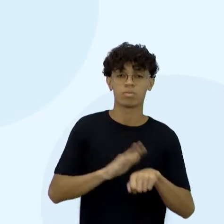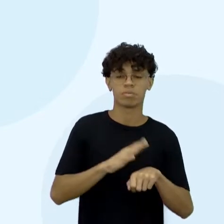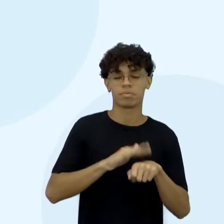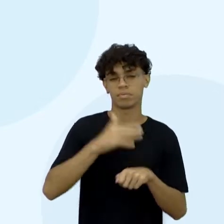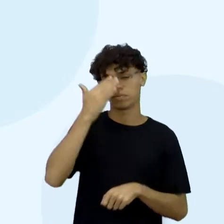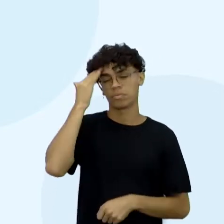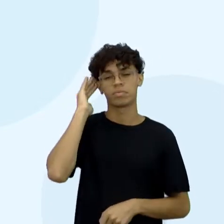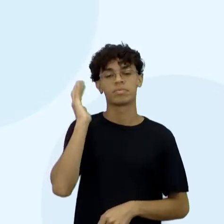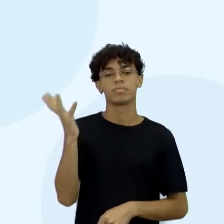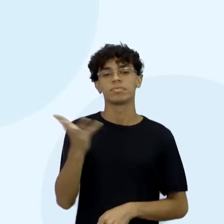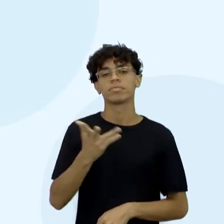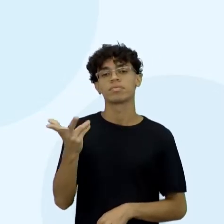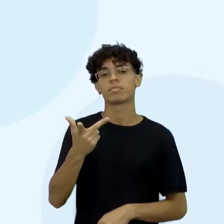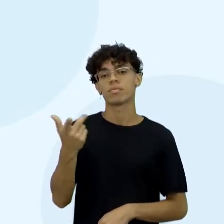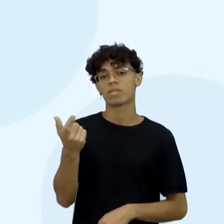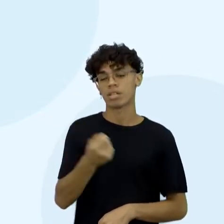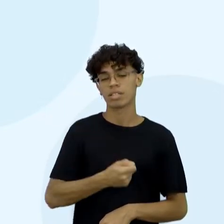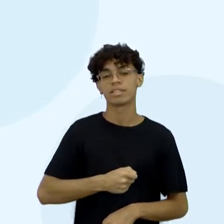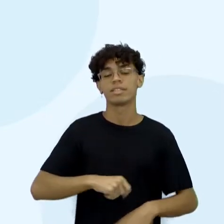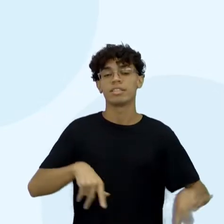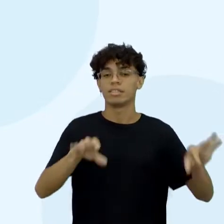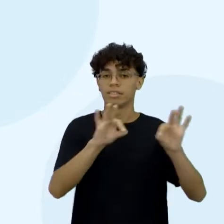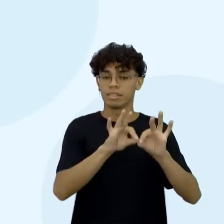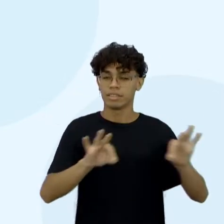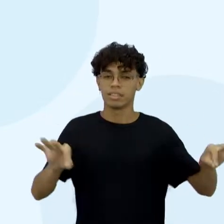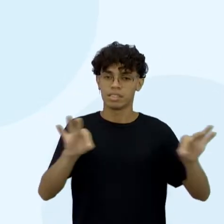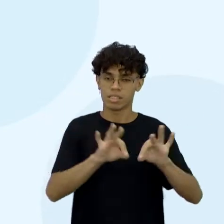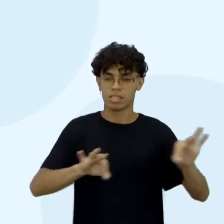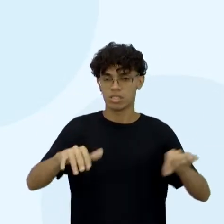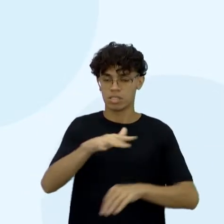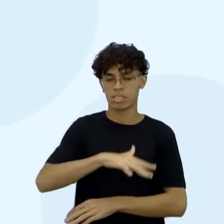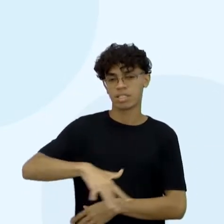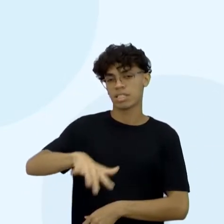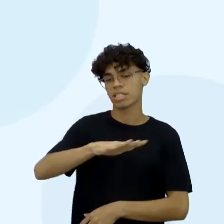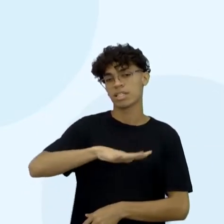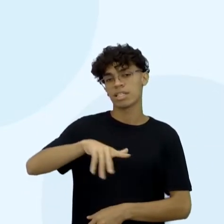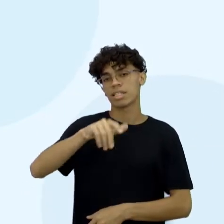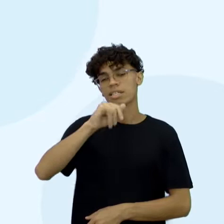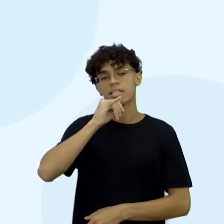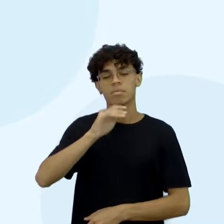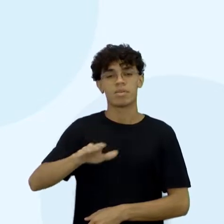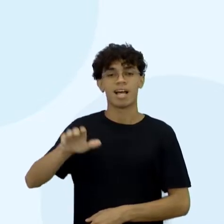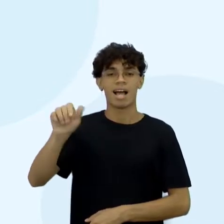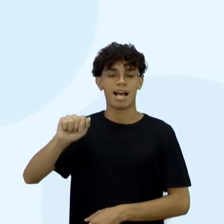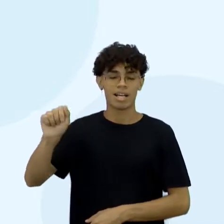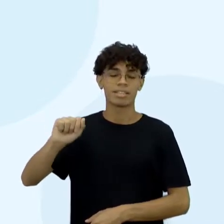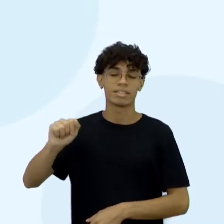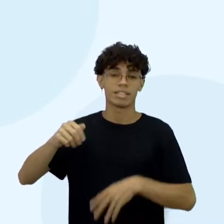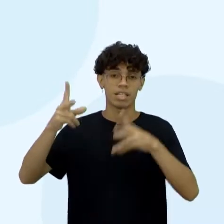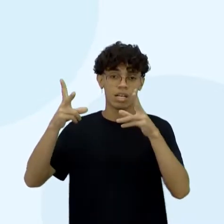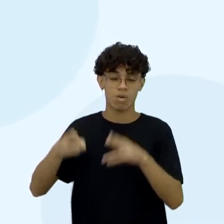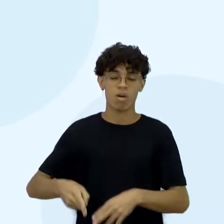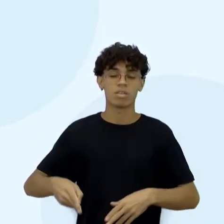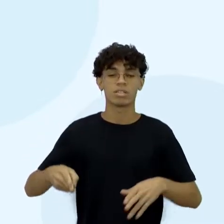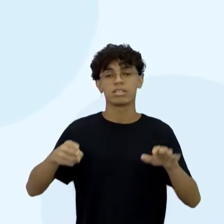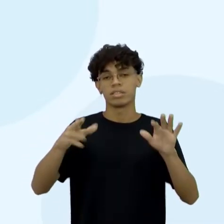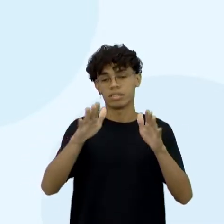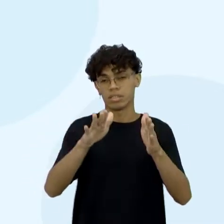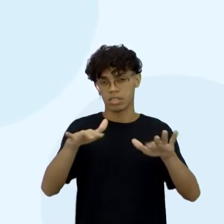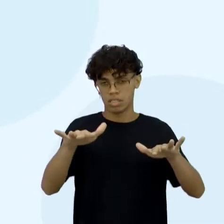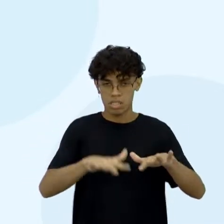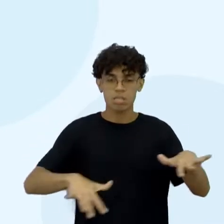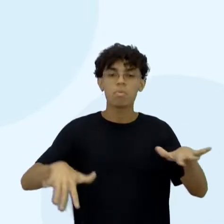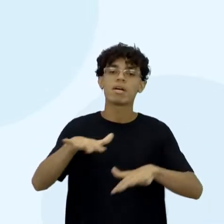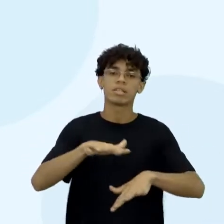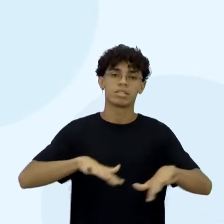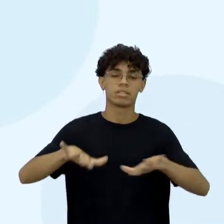sabe que a velocidade é espaço pelo tempo, né? Então A é igual espaço pelo tempo, né? Sobre o tempo mais